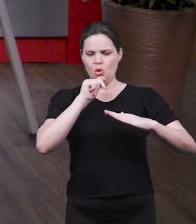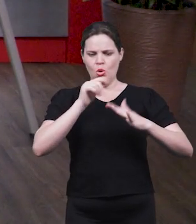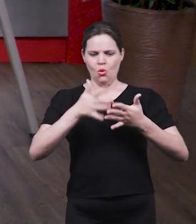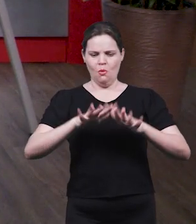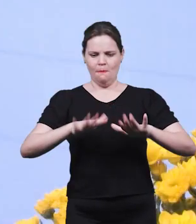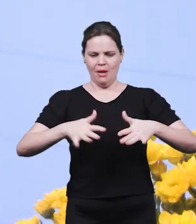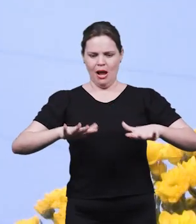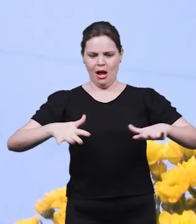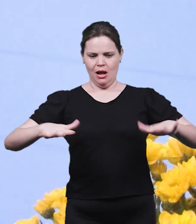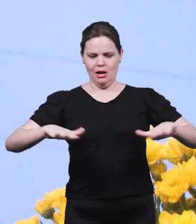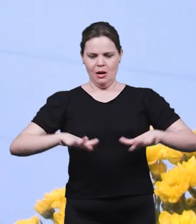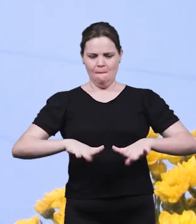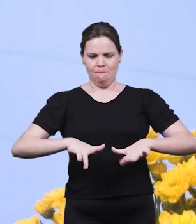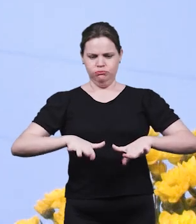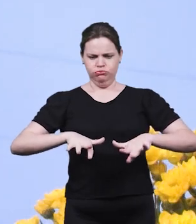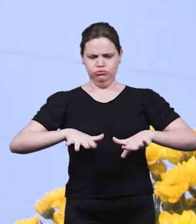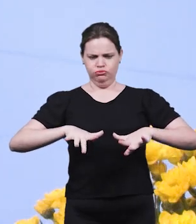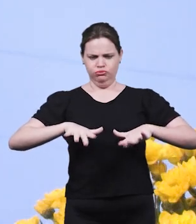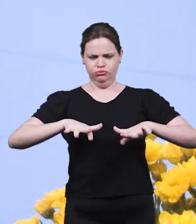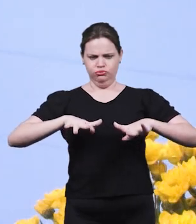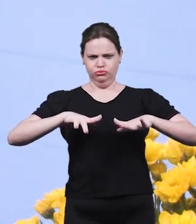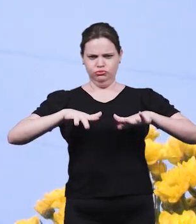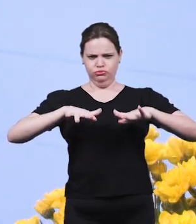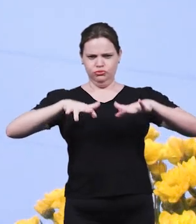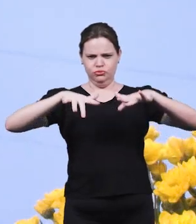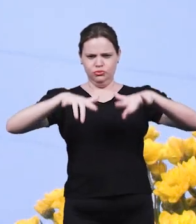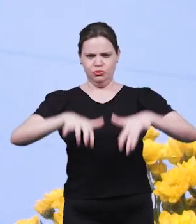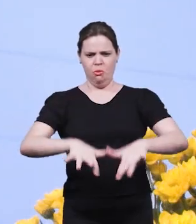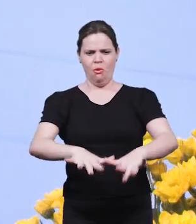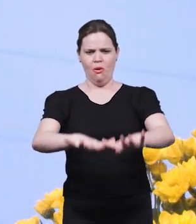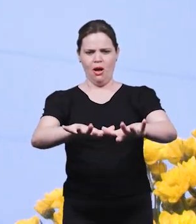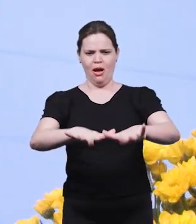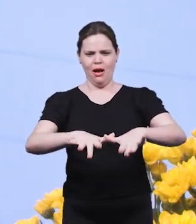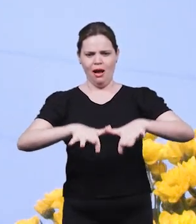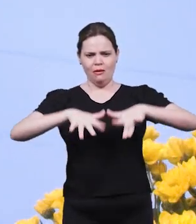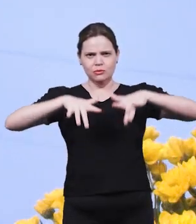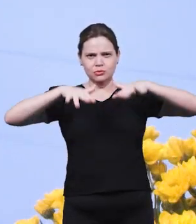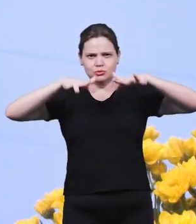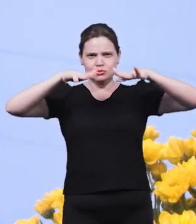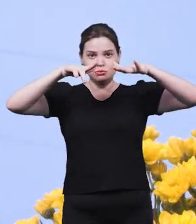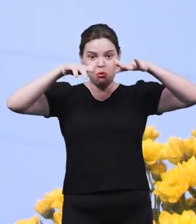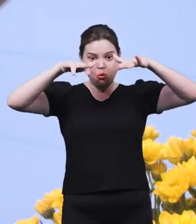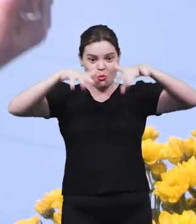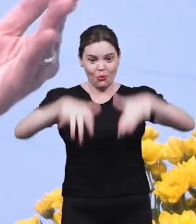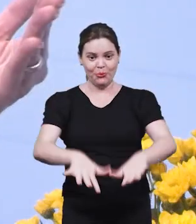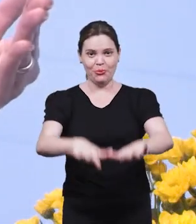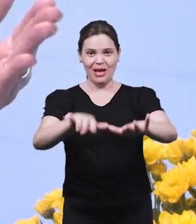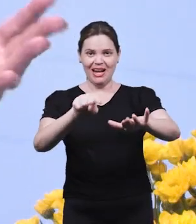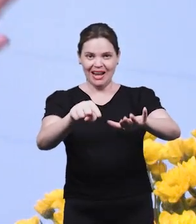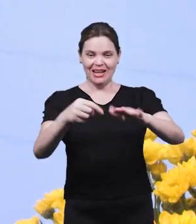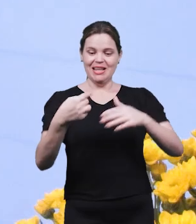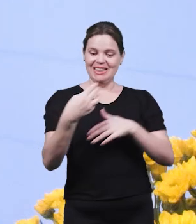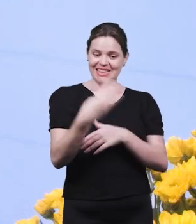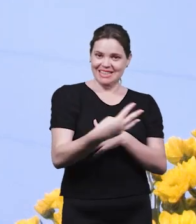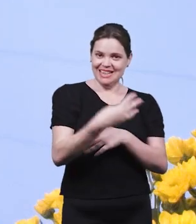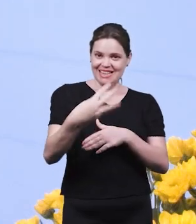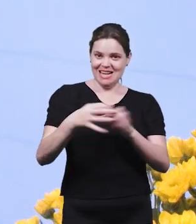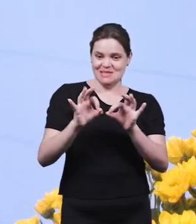maré alcançasse na determinada linha, dali 33 metros para